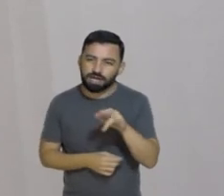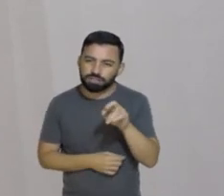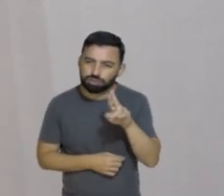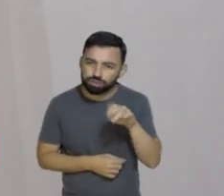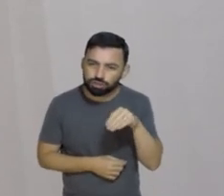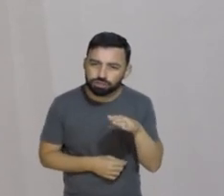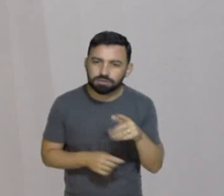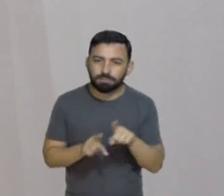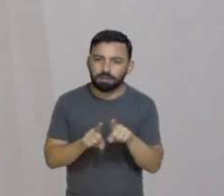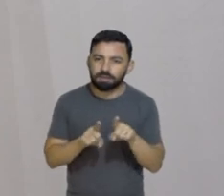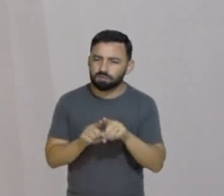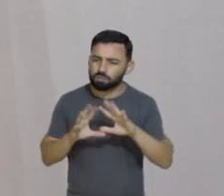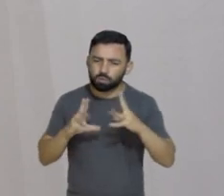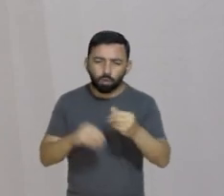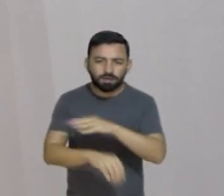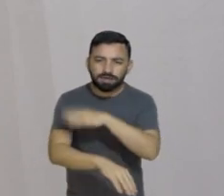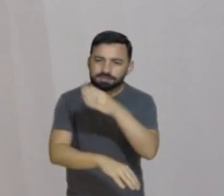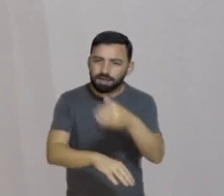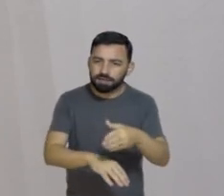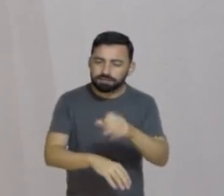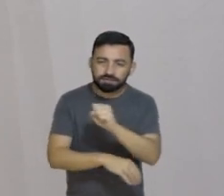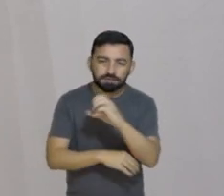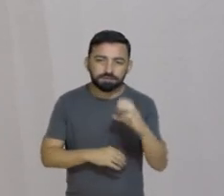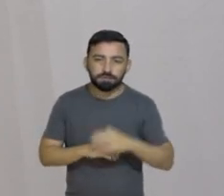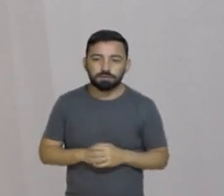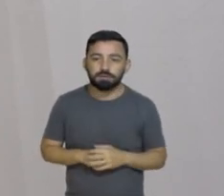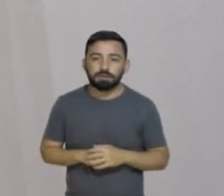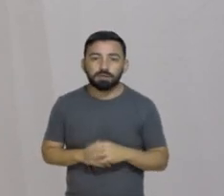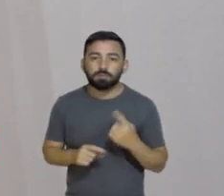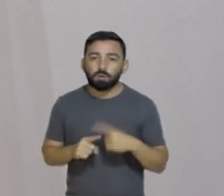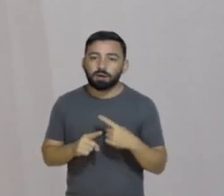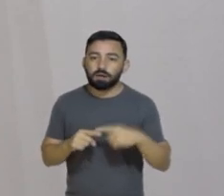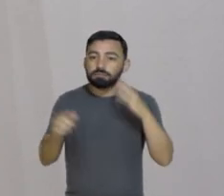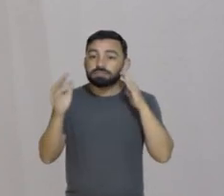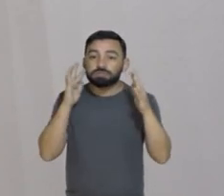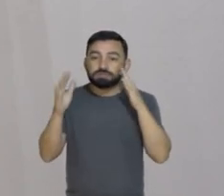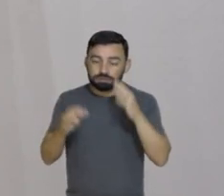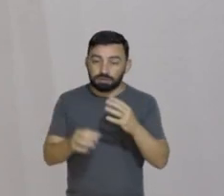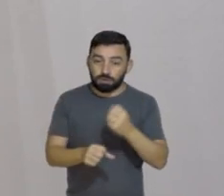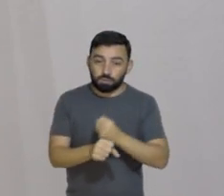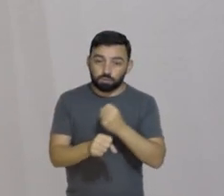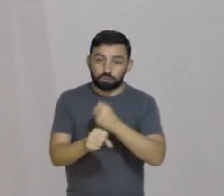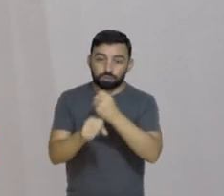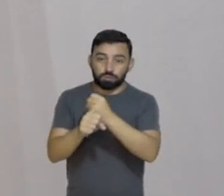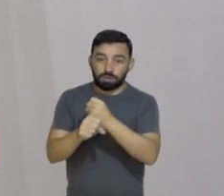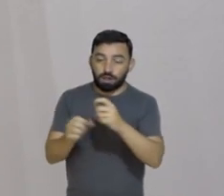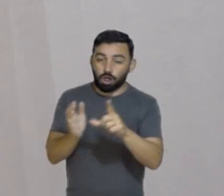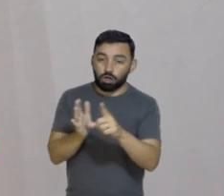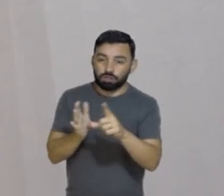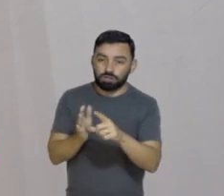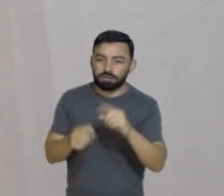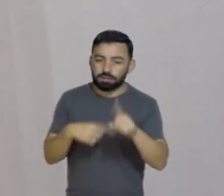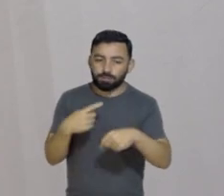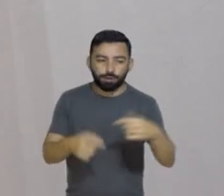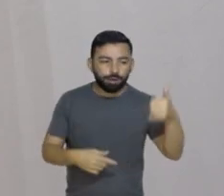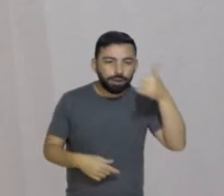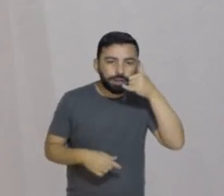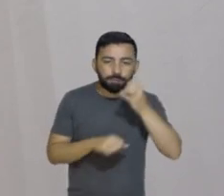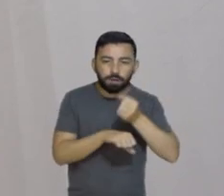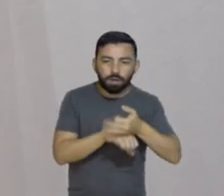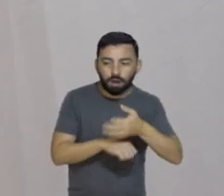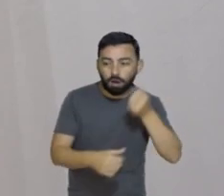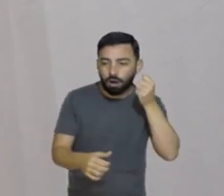todo. O todo. Porque imagine, você está com monta um empreendimento, de repente na madrugada te ligam: olha,